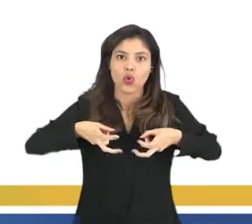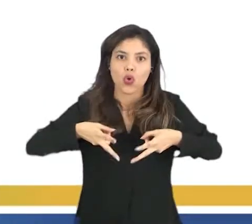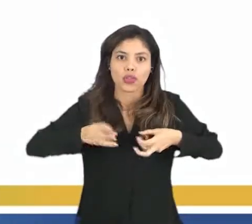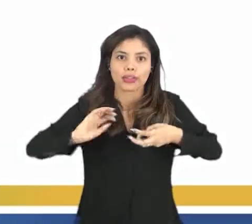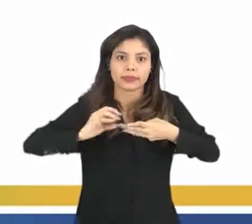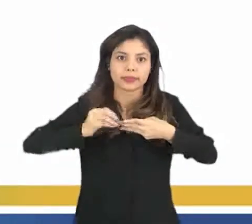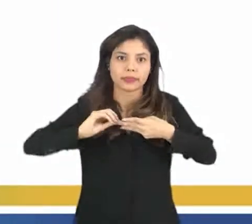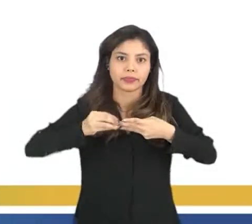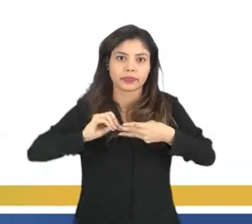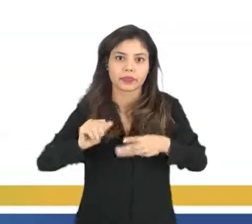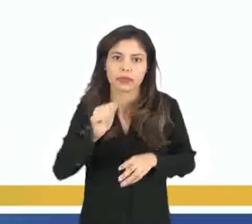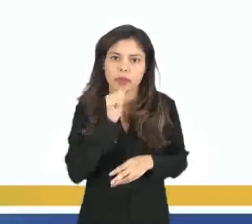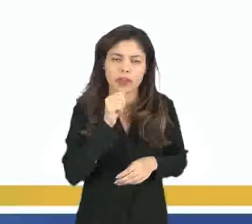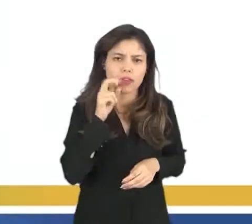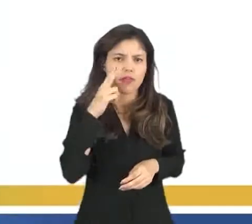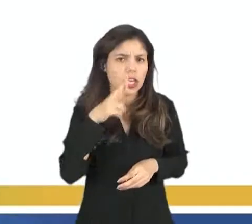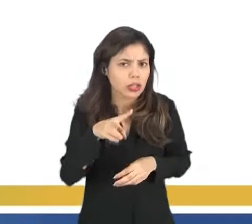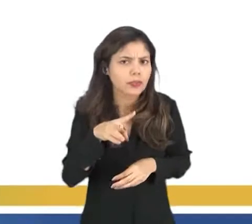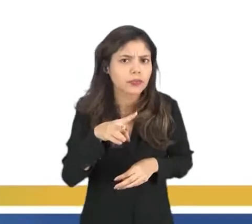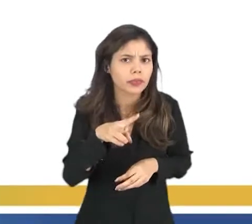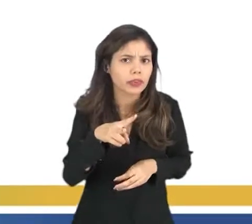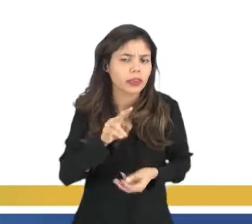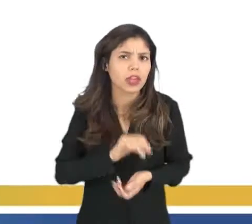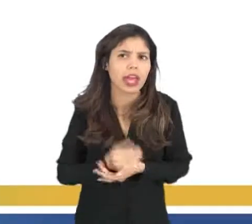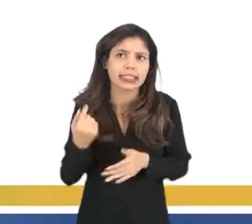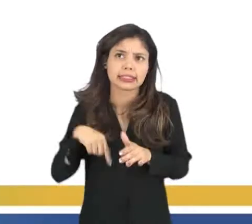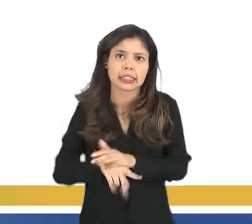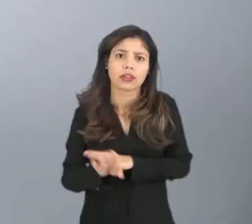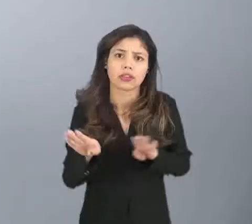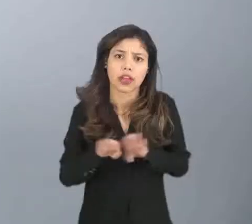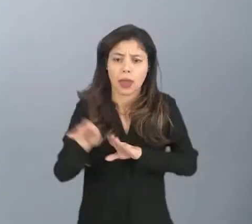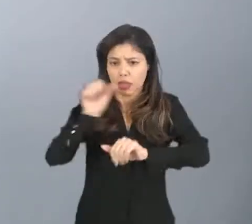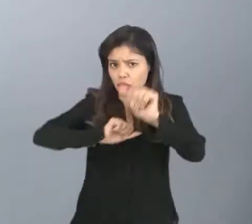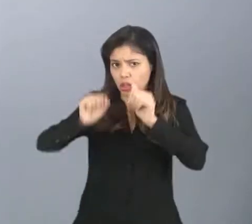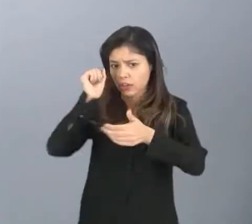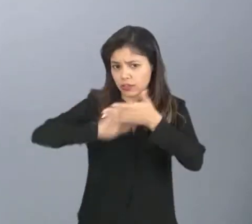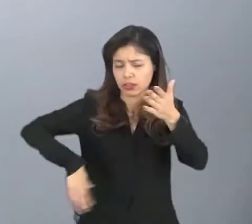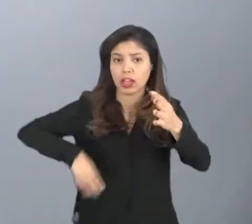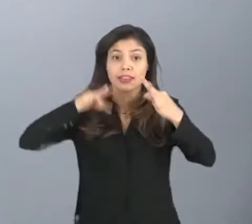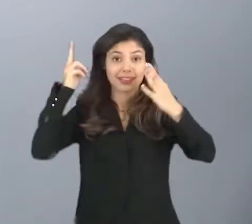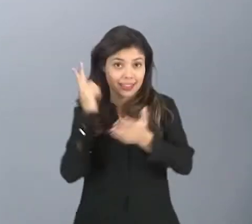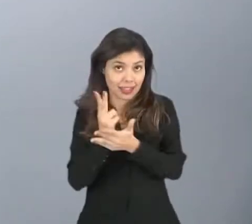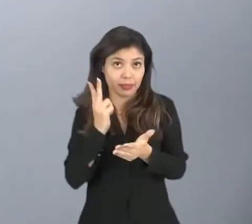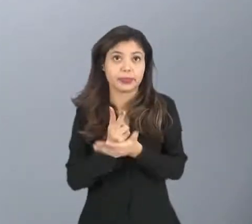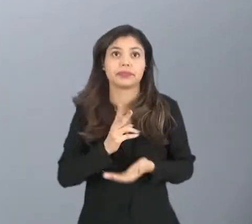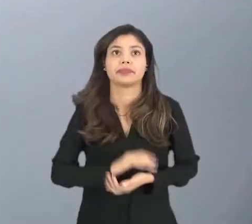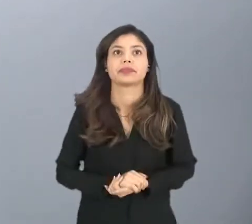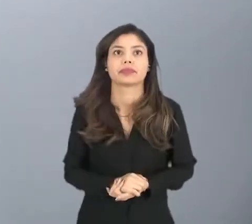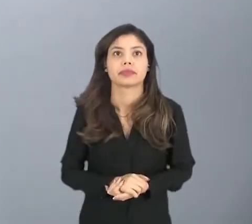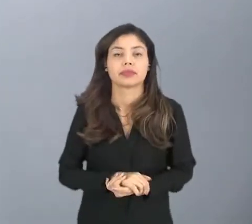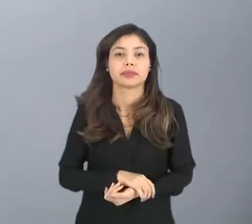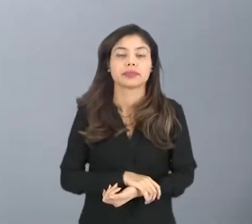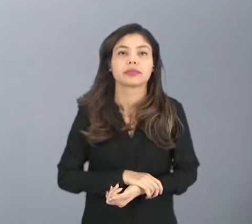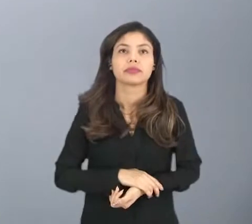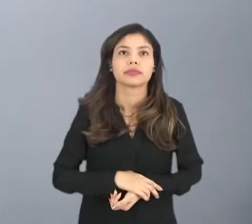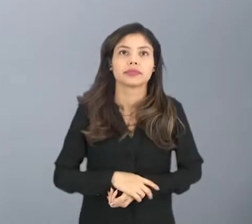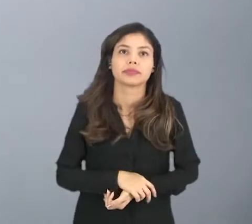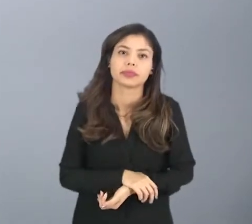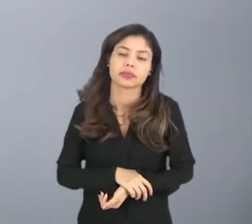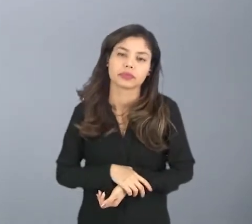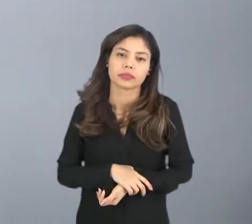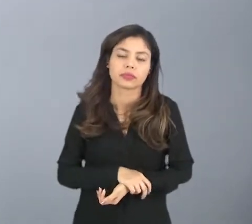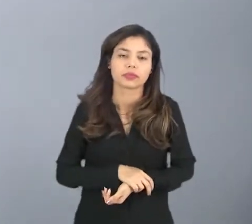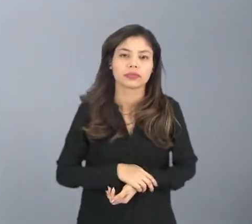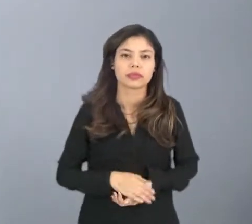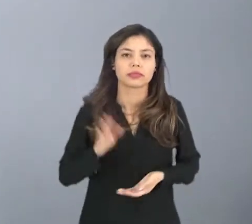Então, apesar da gente não estar vendo, dentro dela está acontecendo uma série de atividades a todo momento. E aí, para a